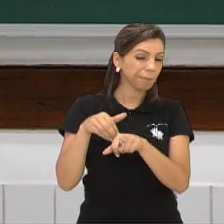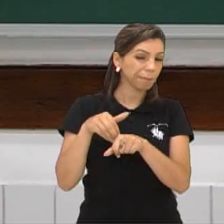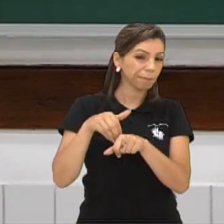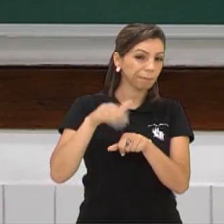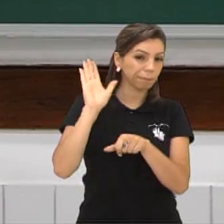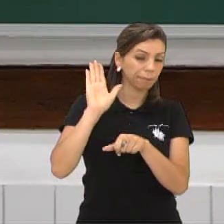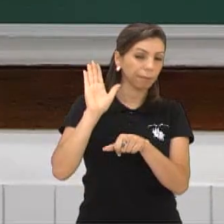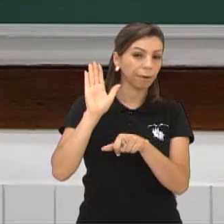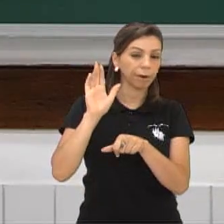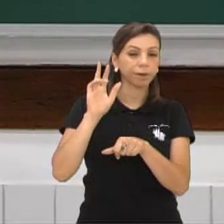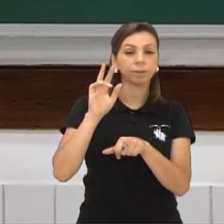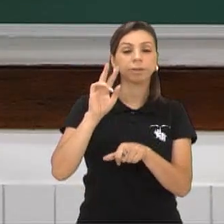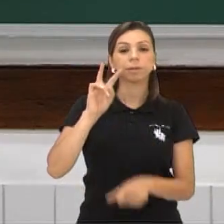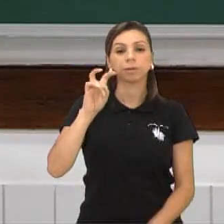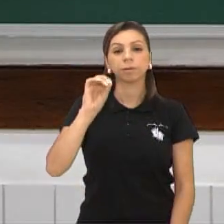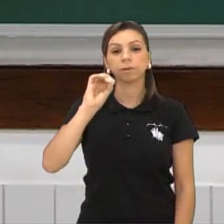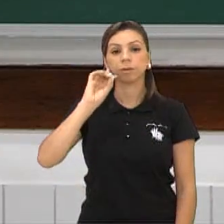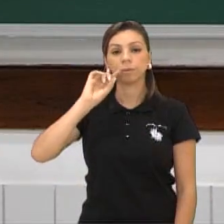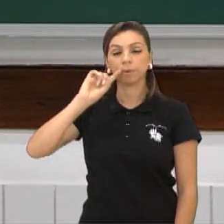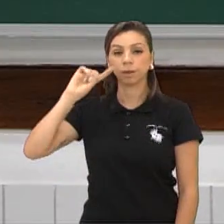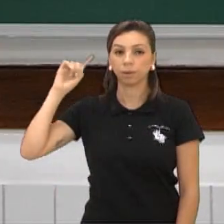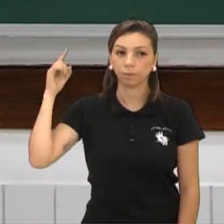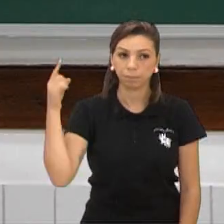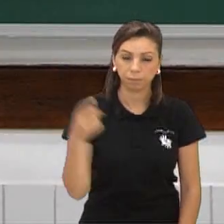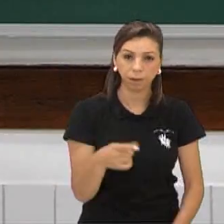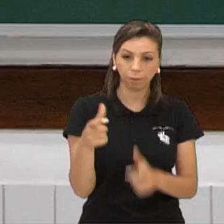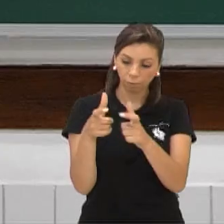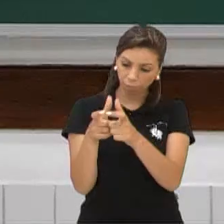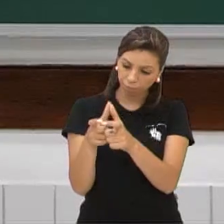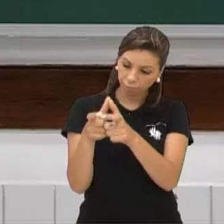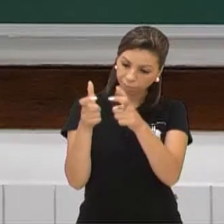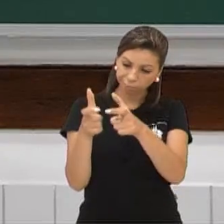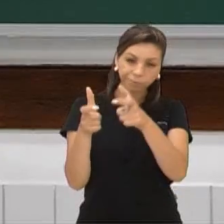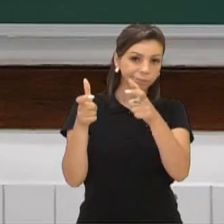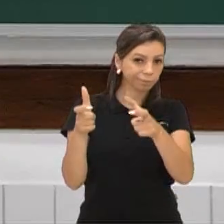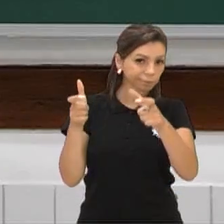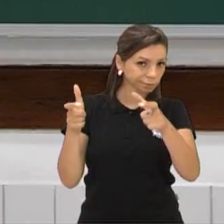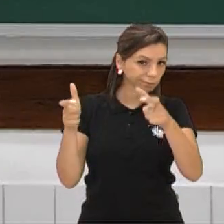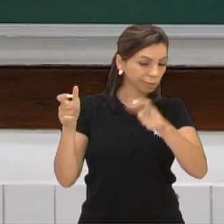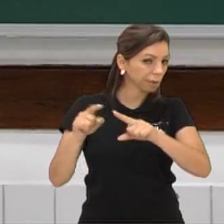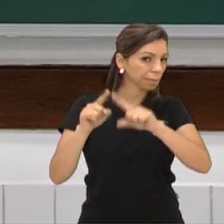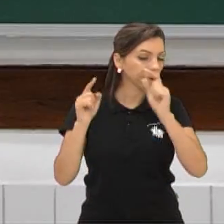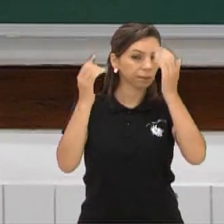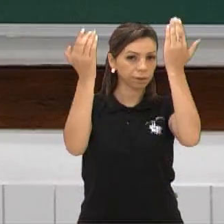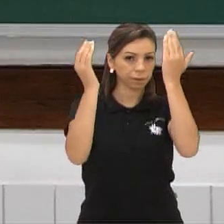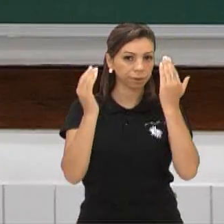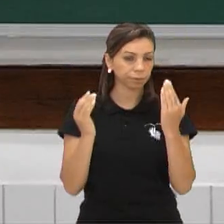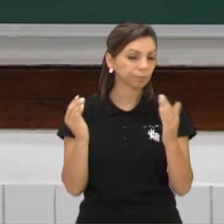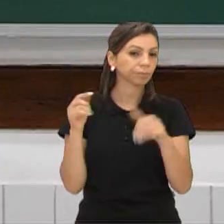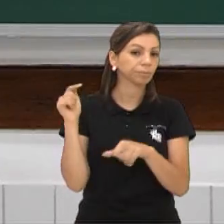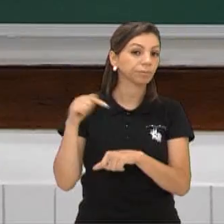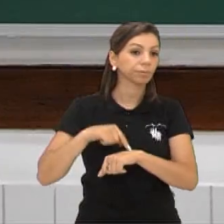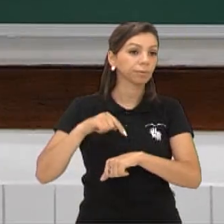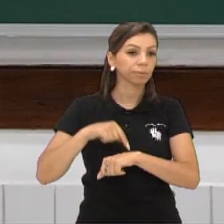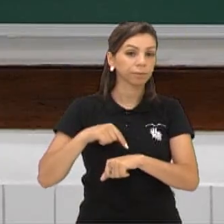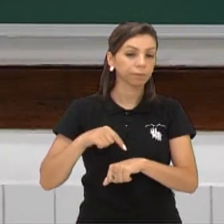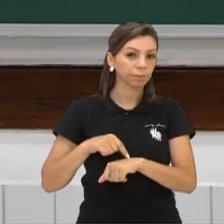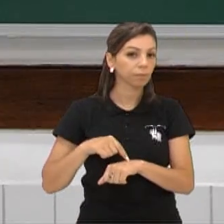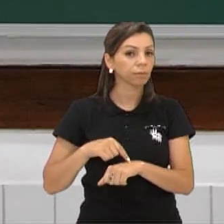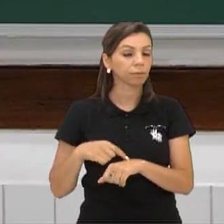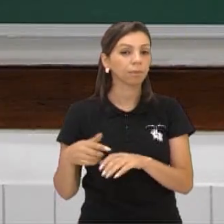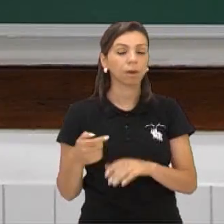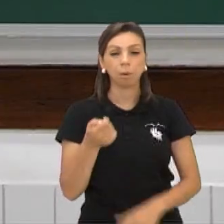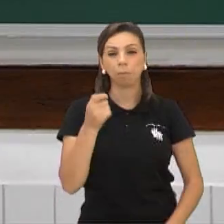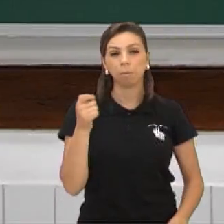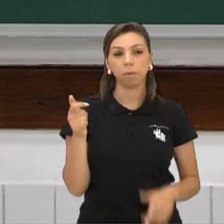de 50 mil, eles foram aumentando gradativamente. Mas se analisarmos em termos de tempo, é em